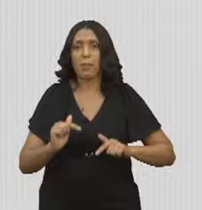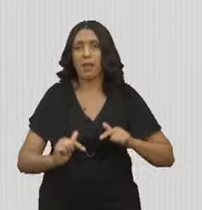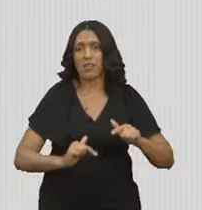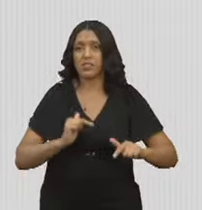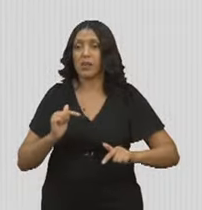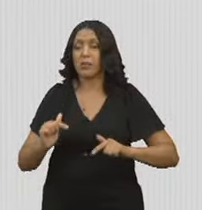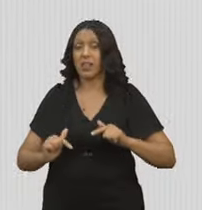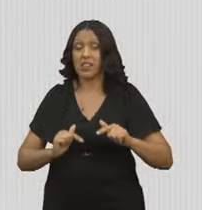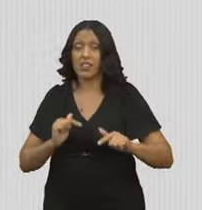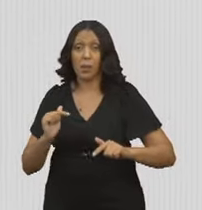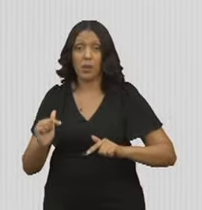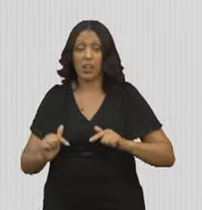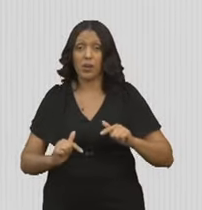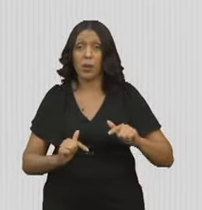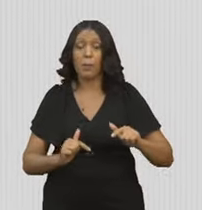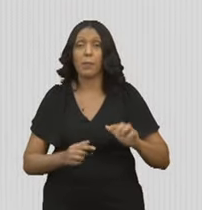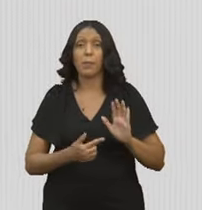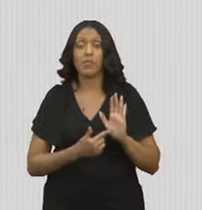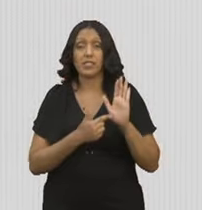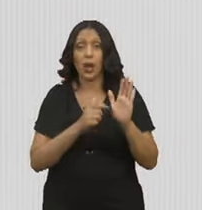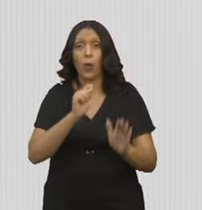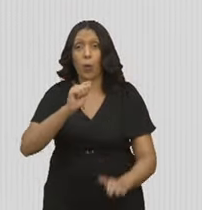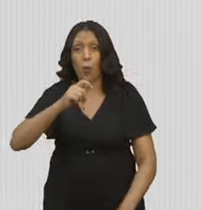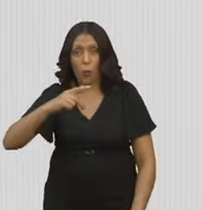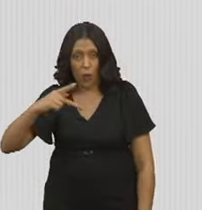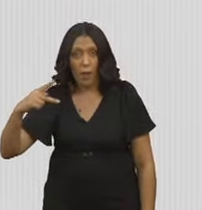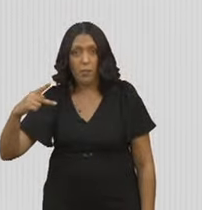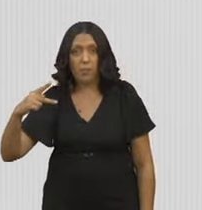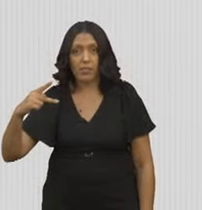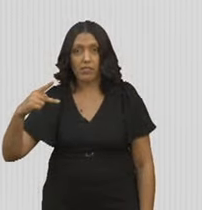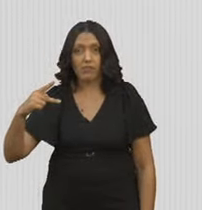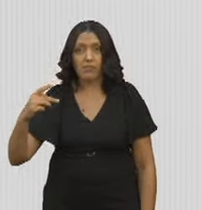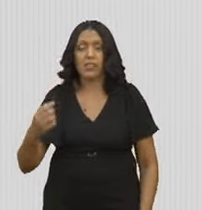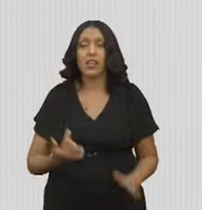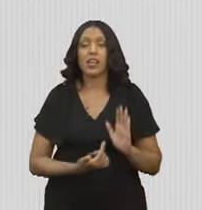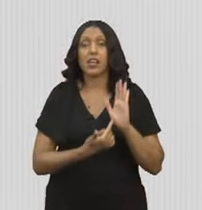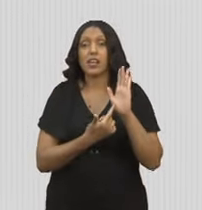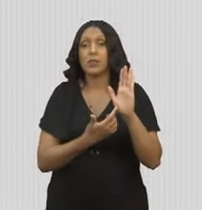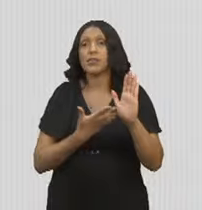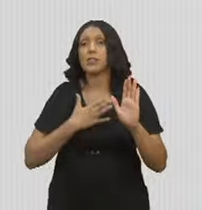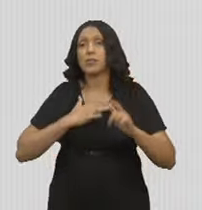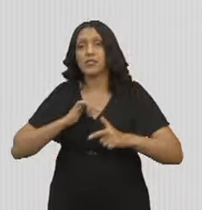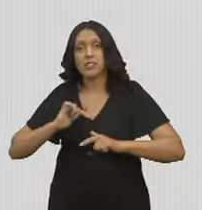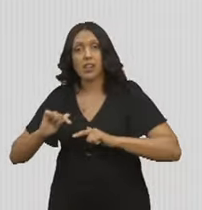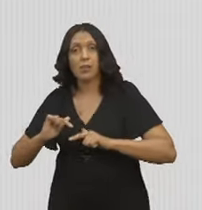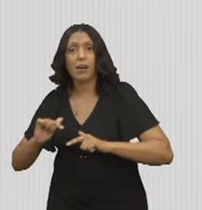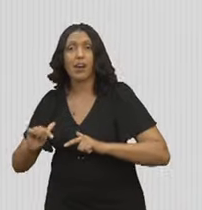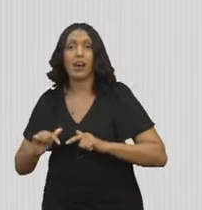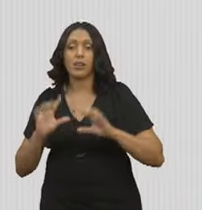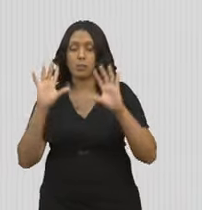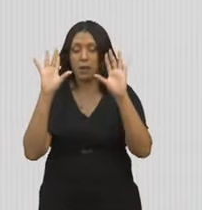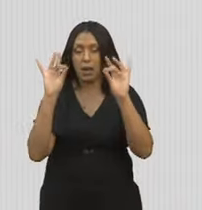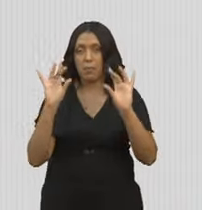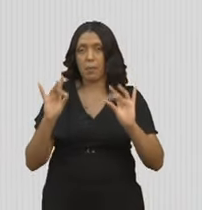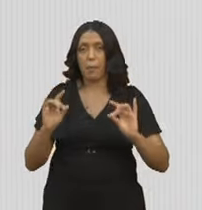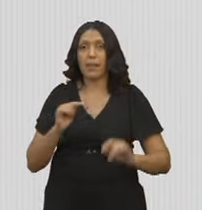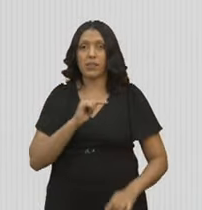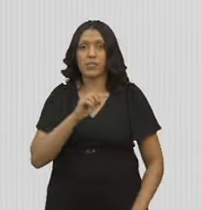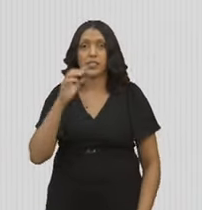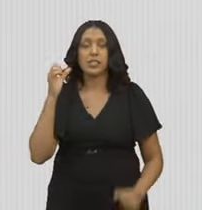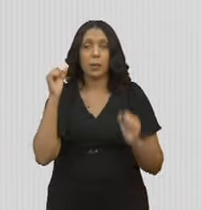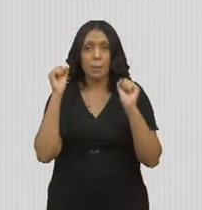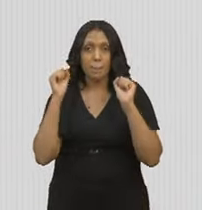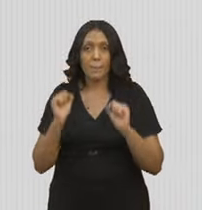com essa linguagem, dashboard é tipo um aplicativo, um site, em que a gente mostra tudo o que está sendo feito. E nessa semana, essas foram